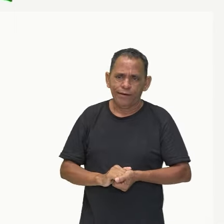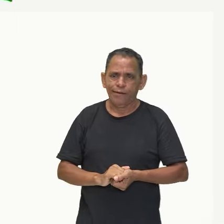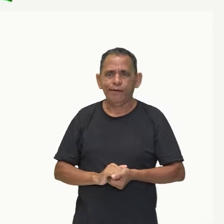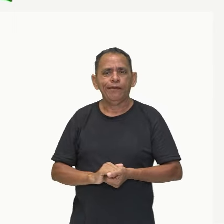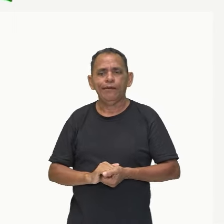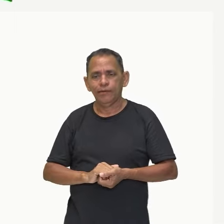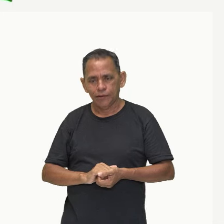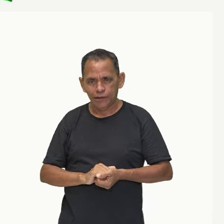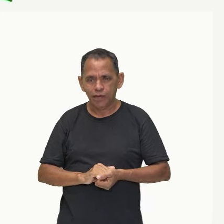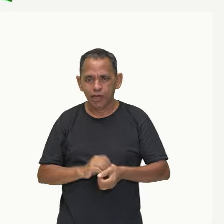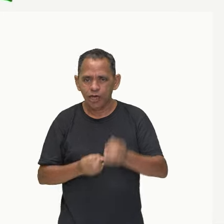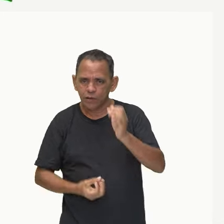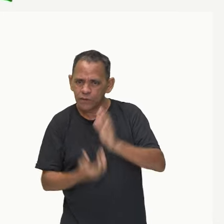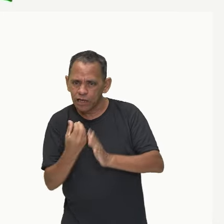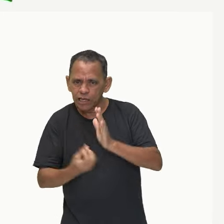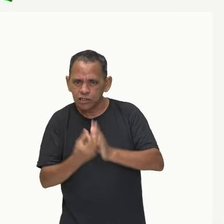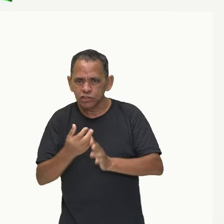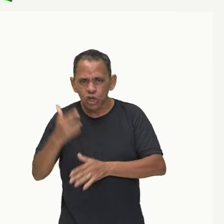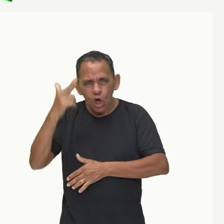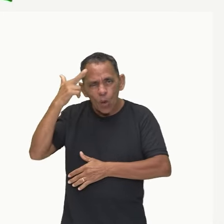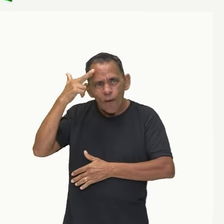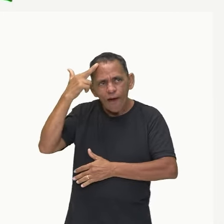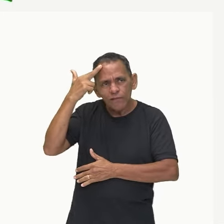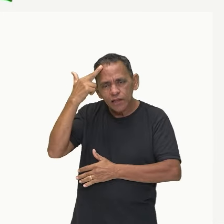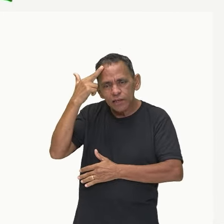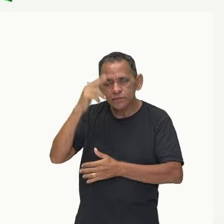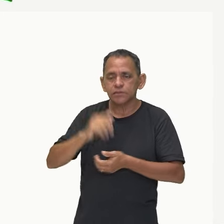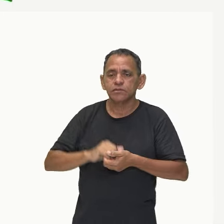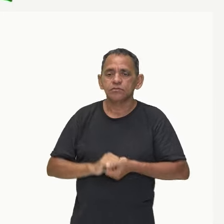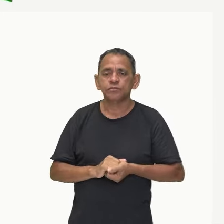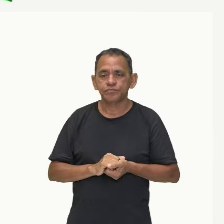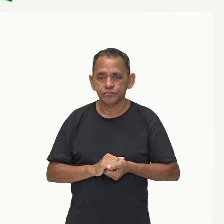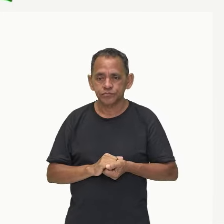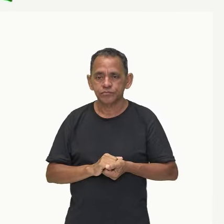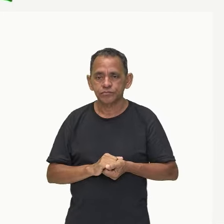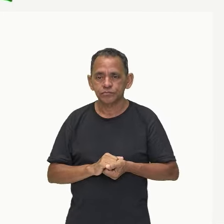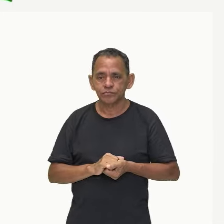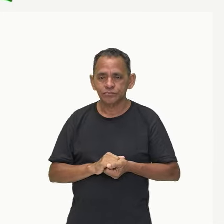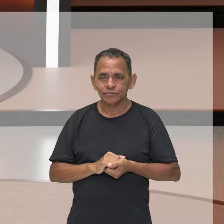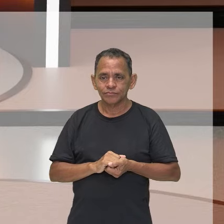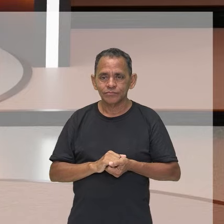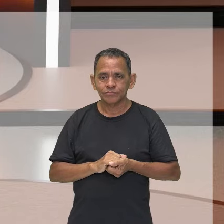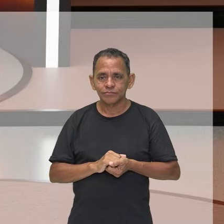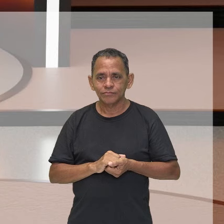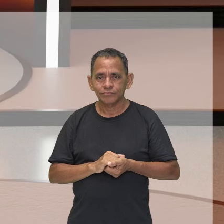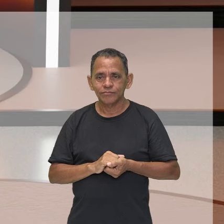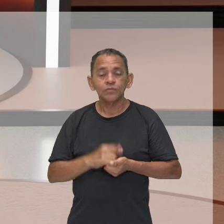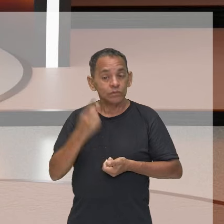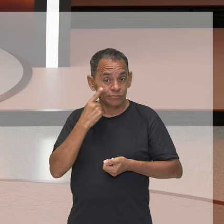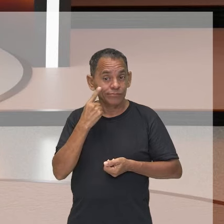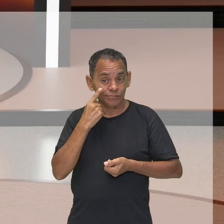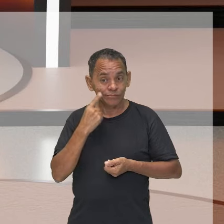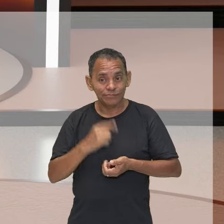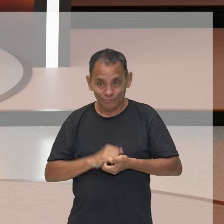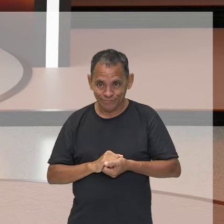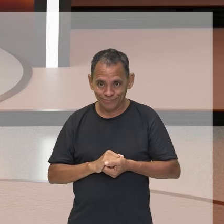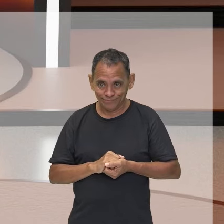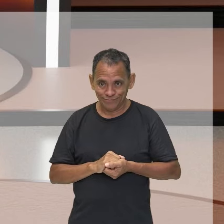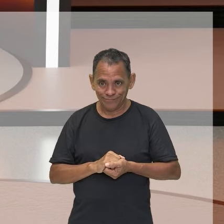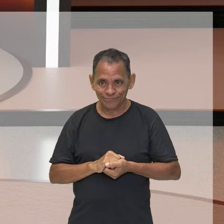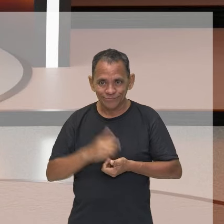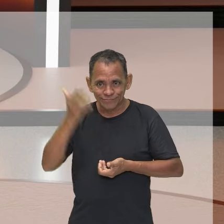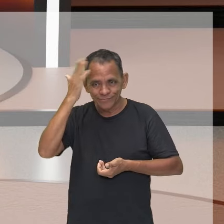reflexão. Entenderam inicialmente essa ideia de senso comum aí, gente? Olha só, um conhecimento que vai